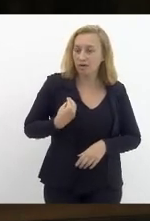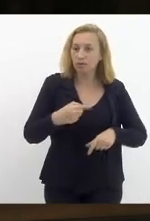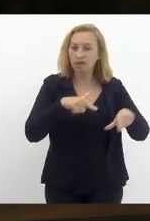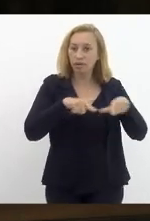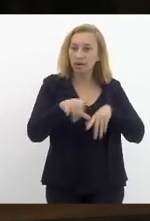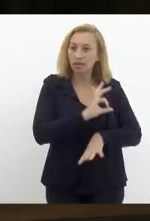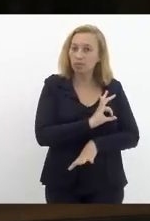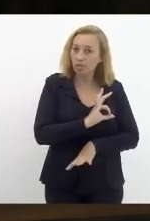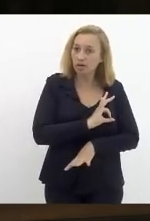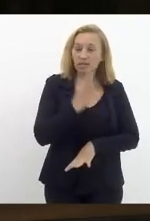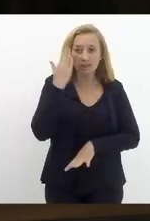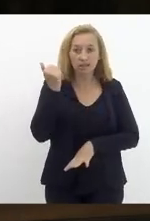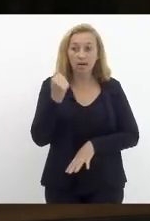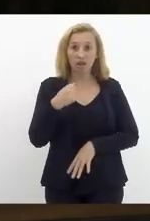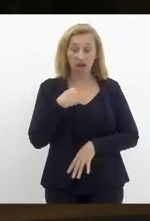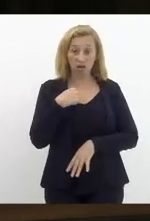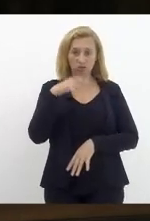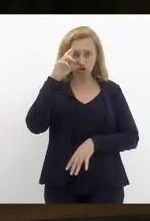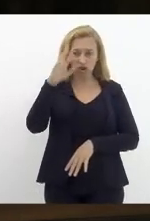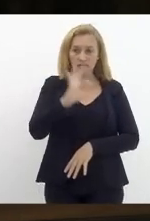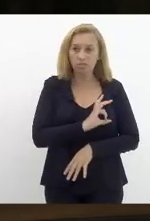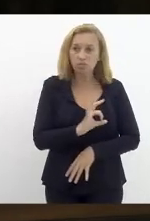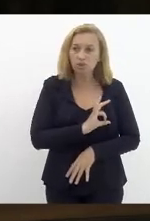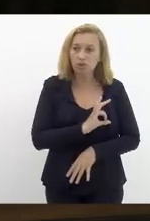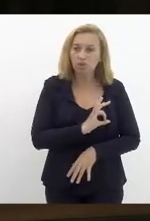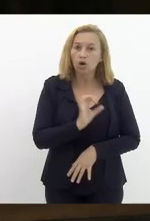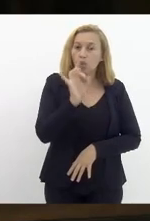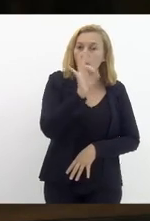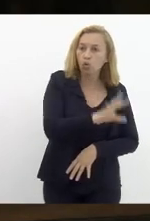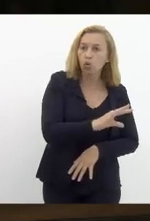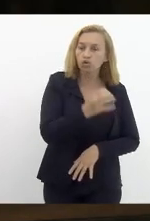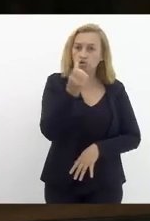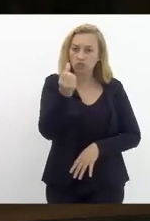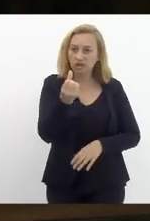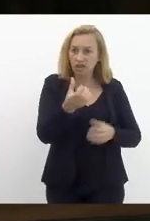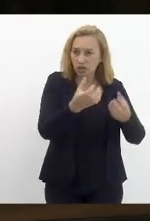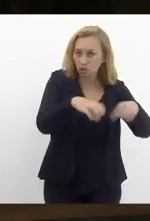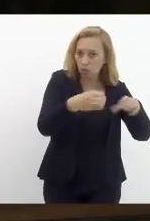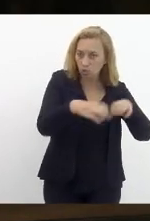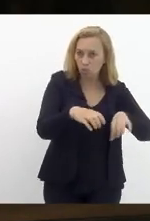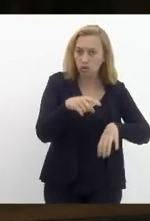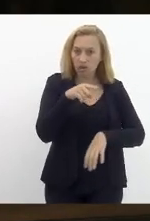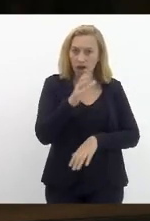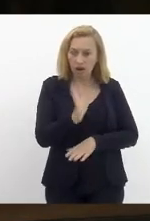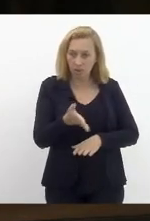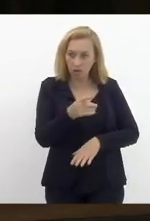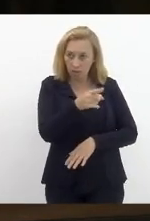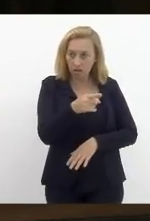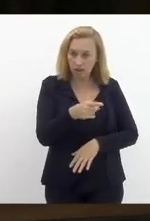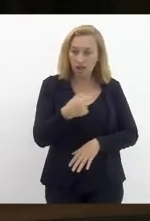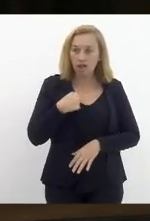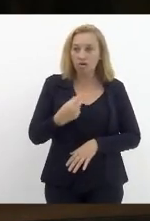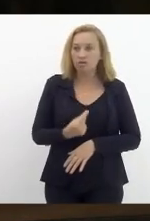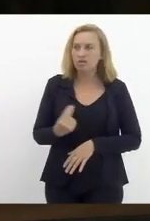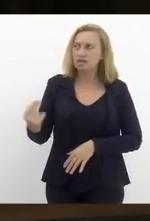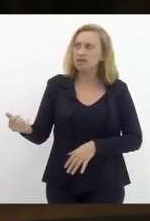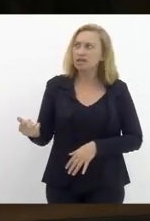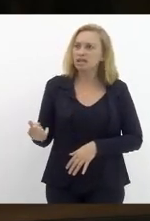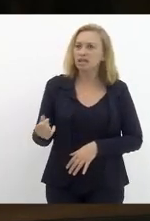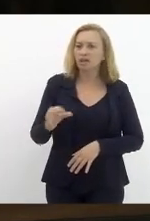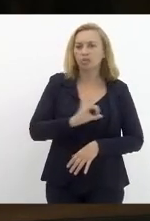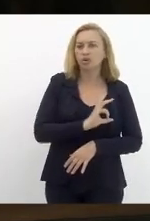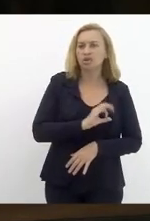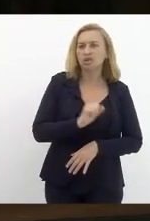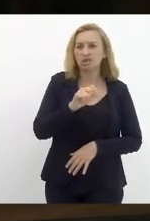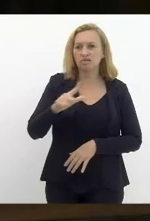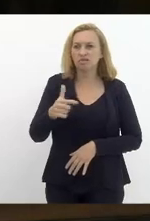seja assim. Quando eu era chefe de polícia, nós fizemos os últimos 6 concursos, agora é que está sendo feito. Eu saí da Polícia Civil em 14.